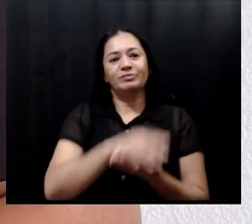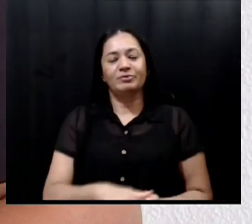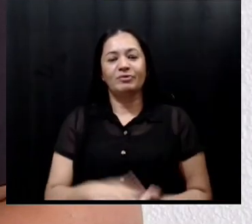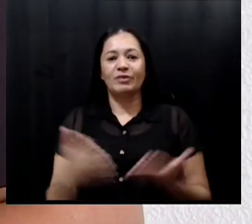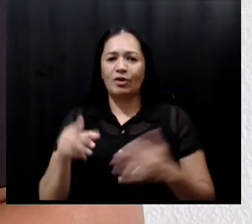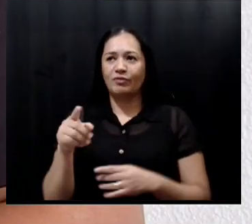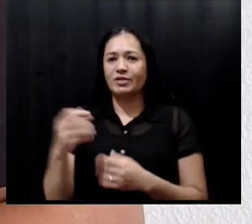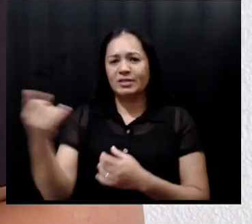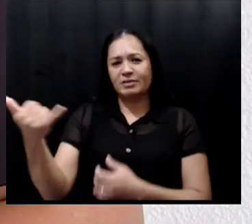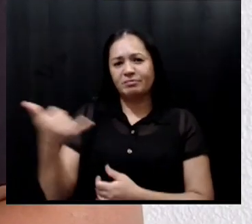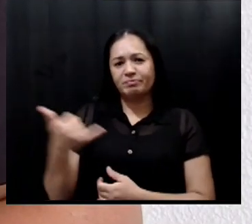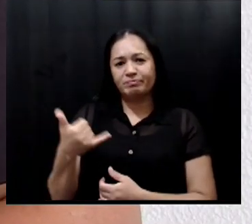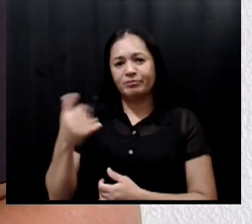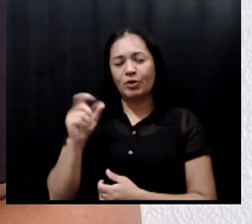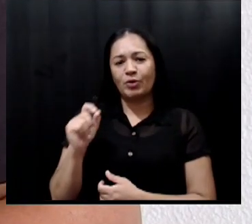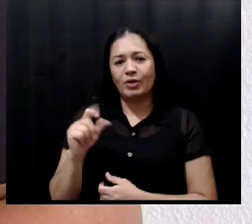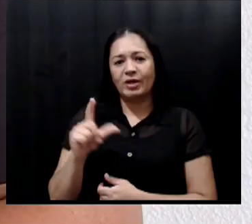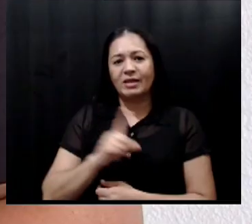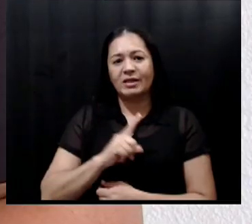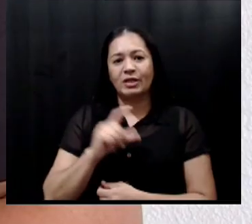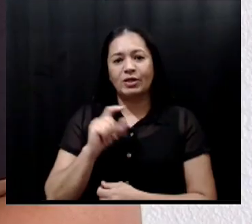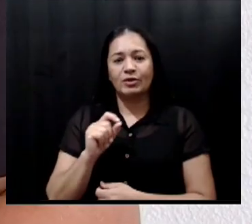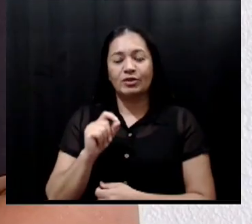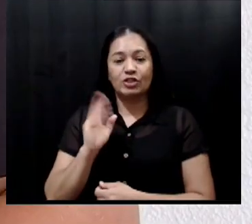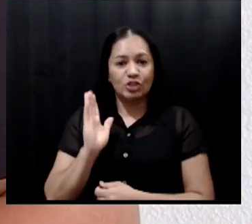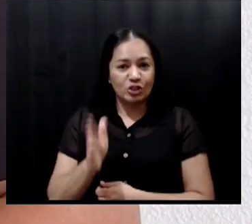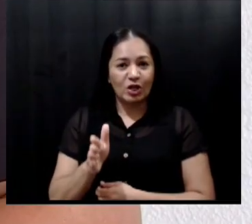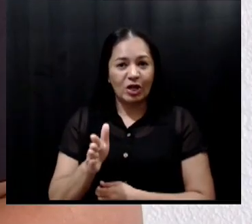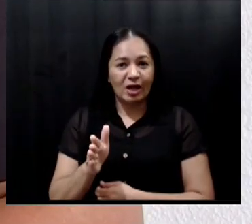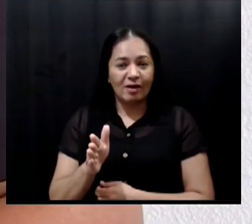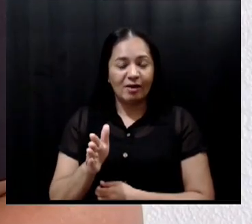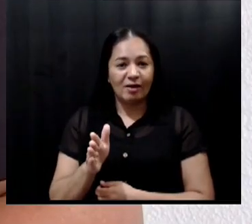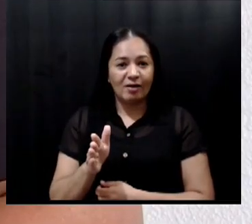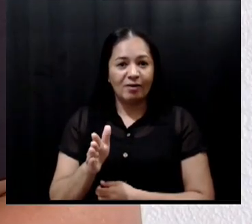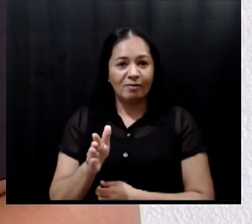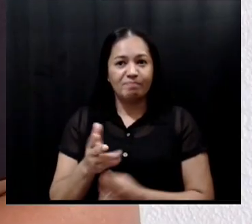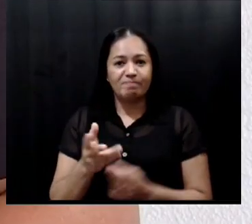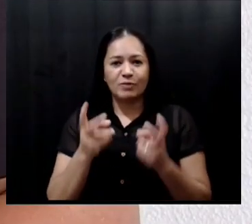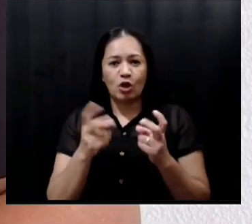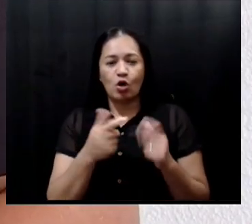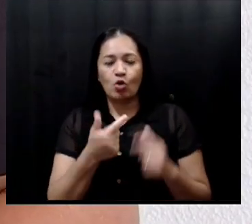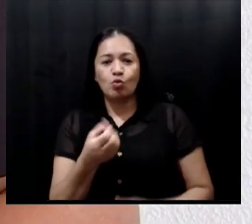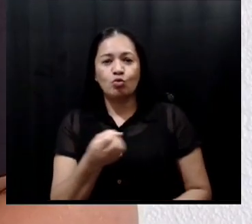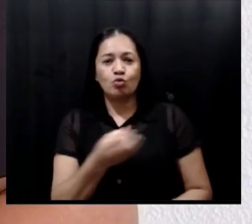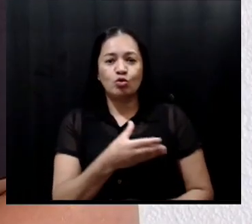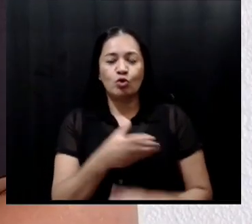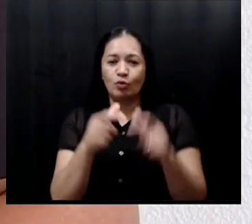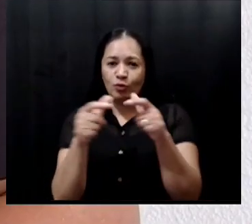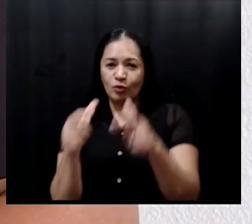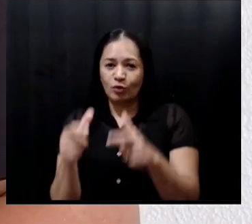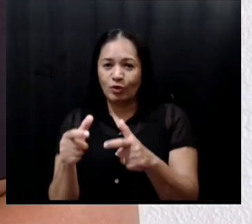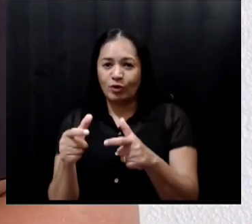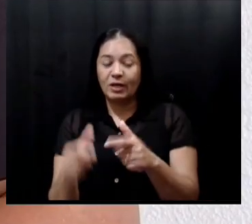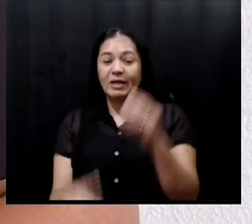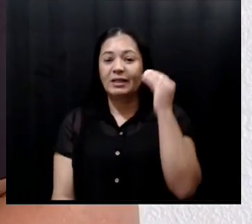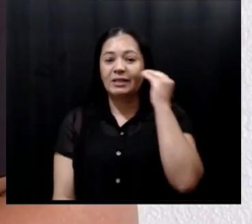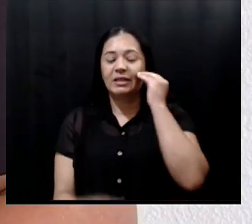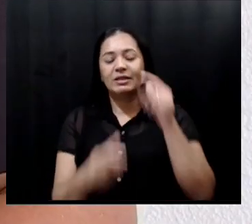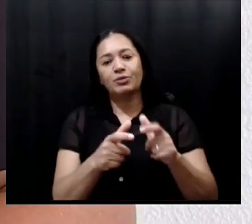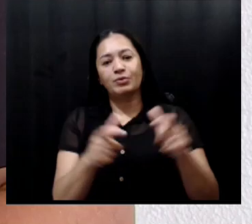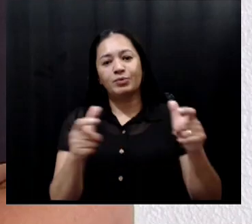que já estão inclusive vendo um novo local para crescer o negócio. Sim. Como que